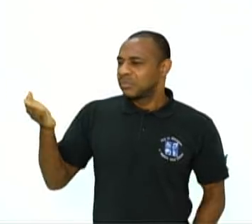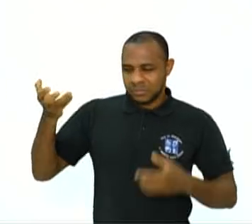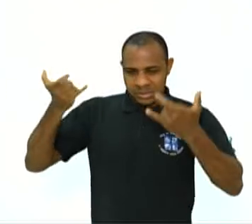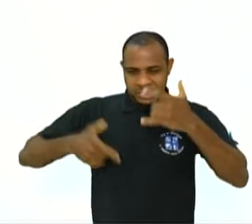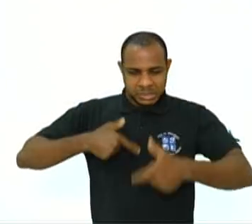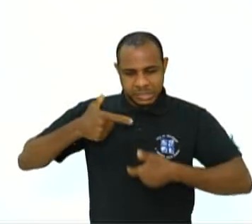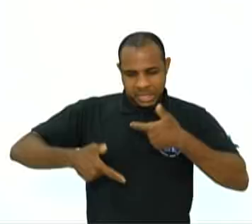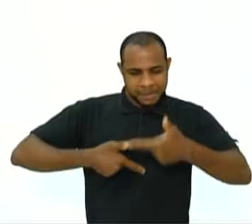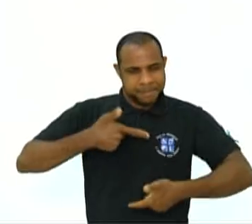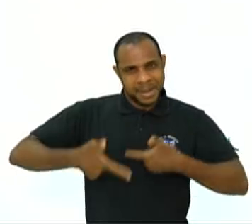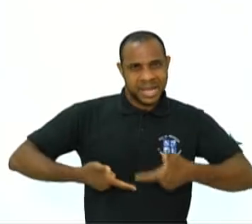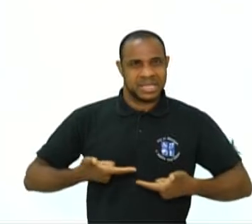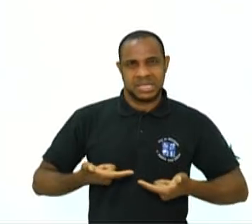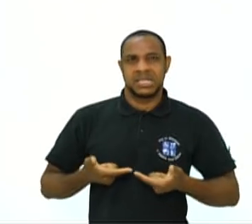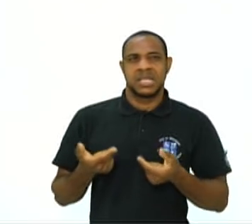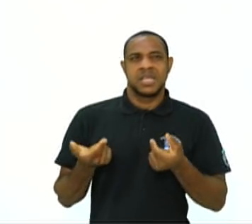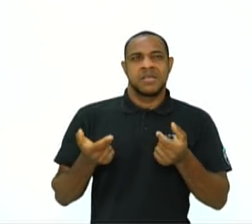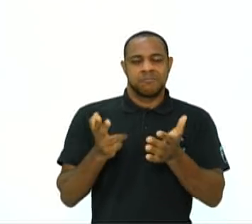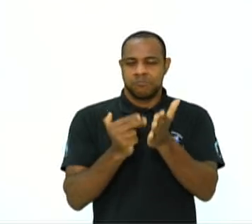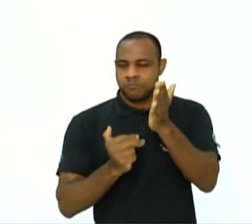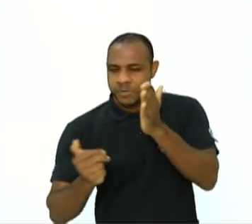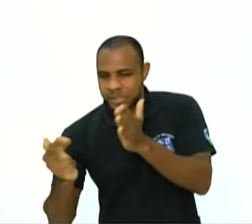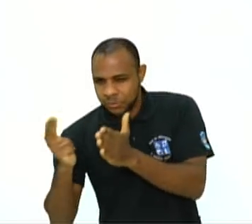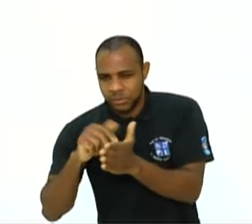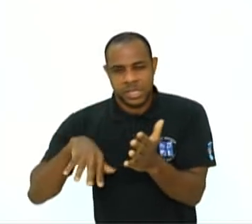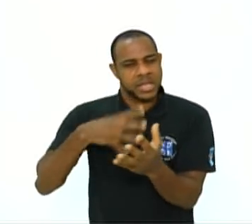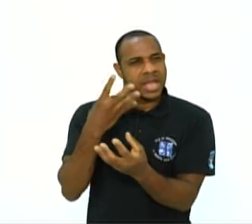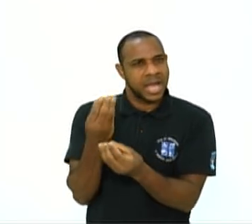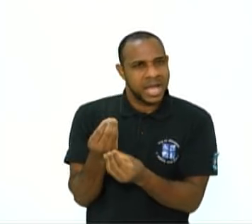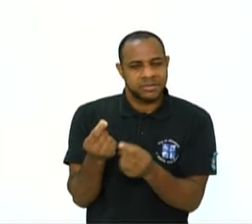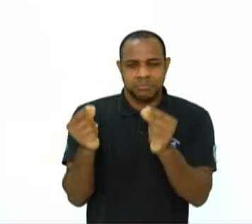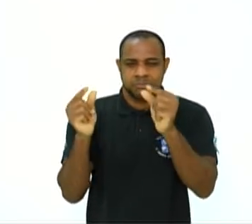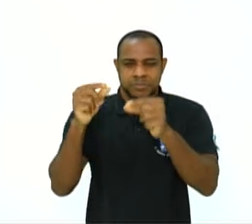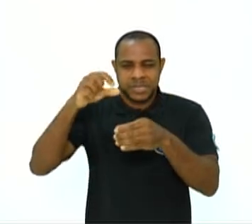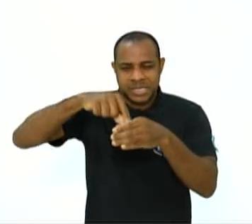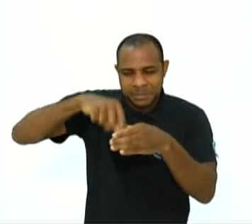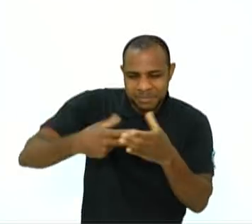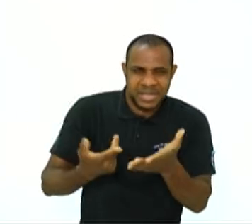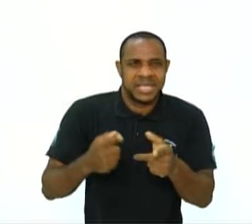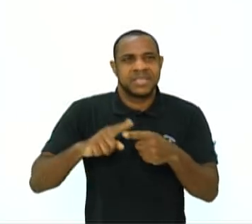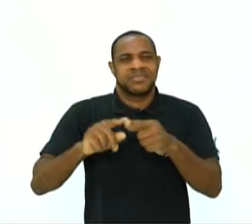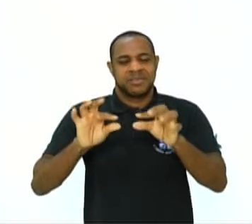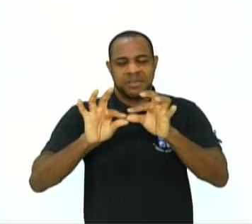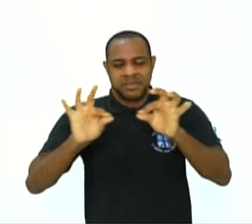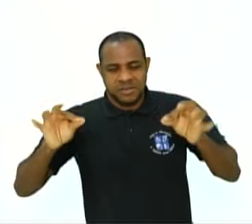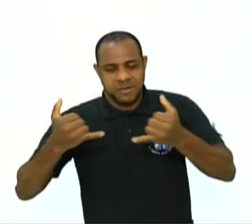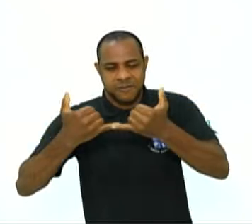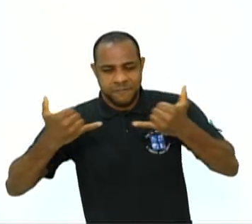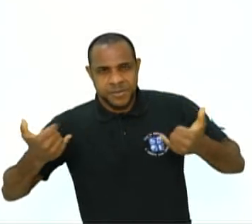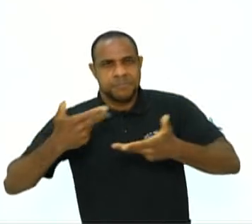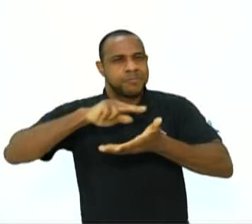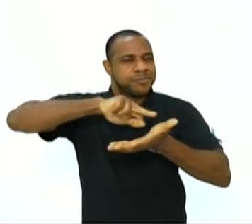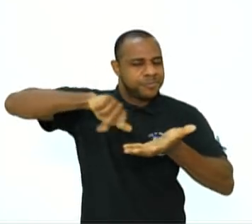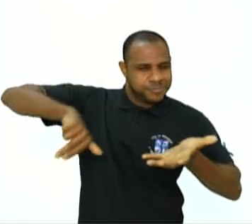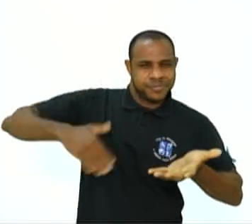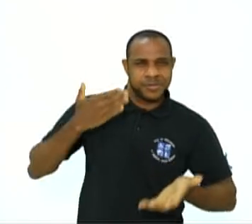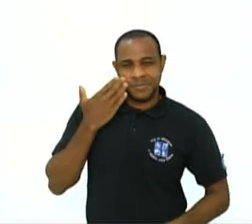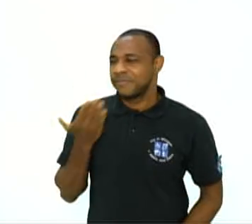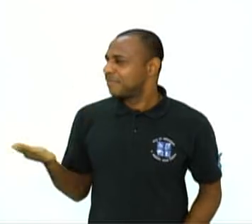né, sementes que vão germinar aqui no nosso país, né, essa cultura